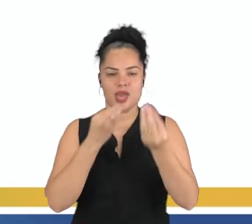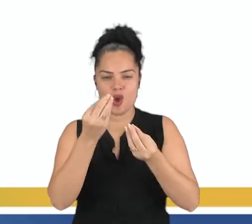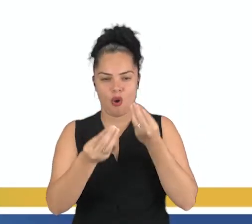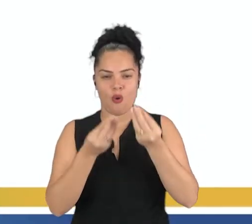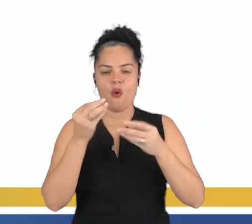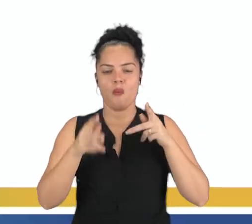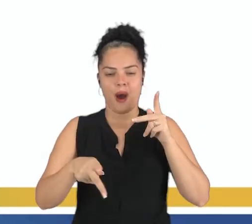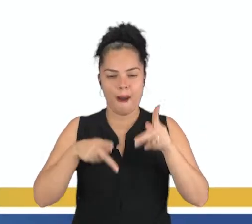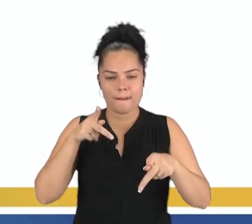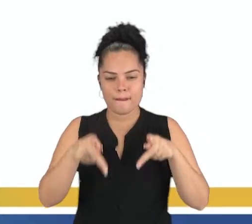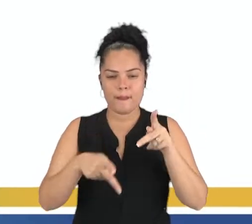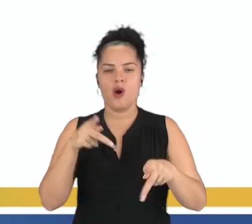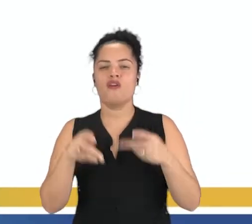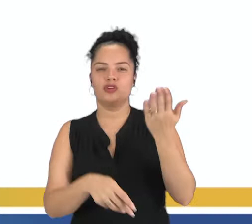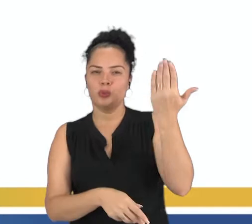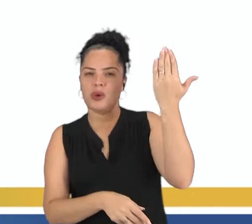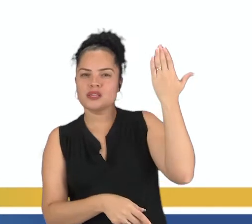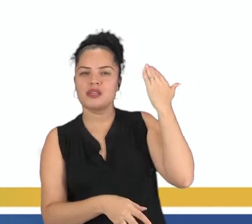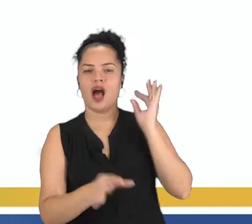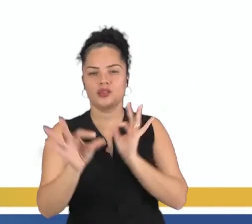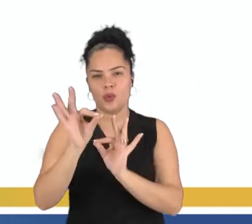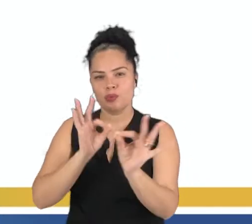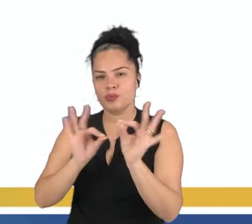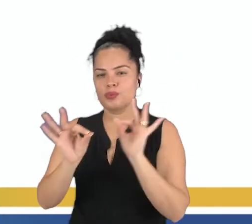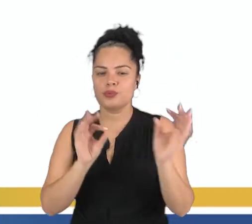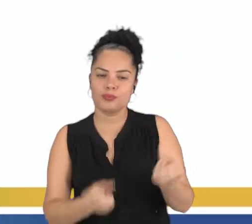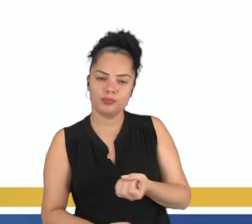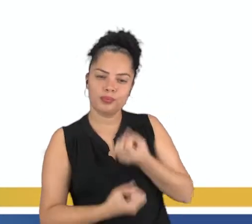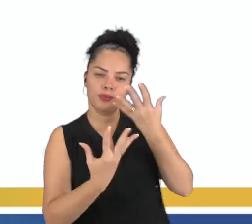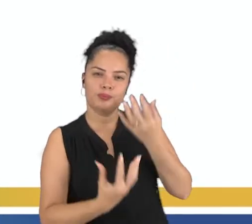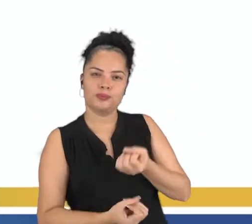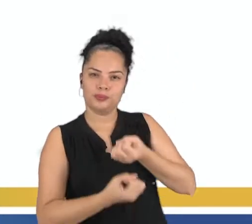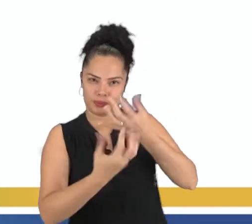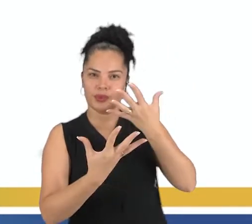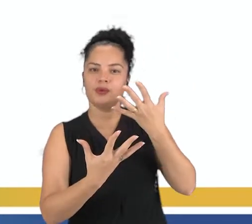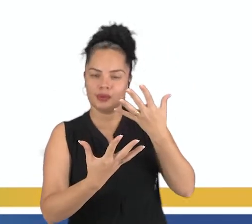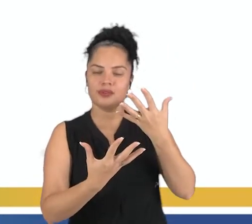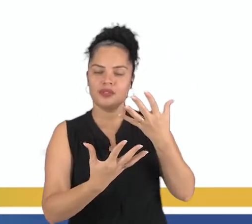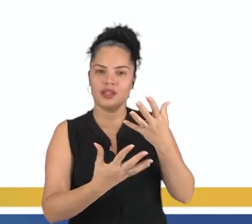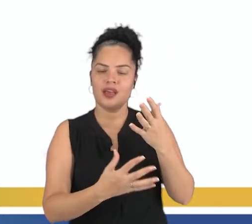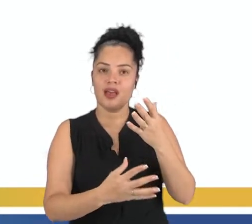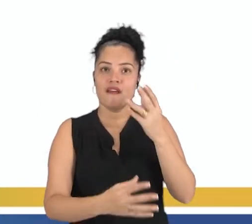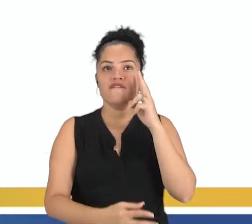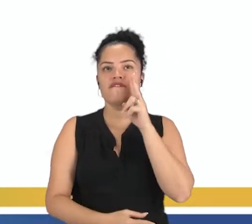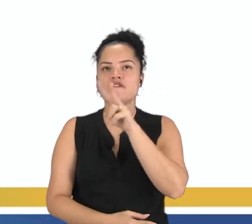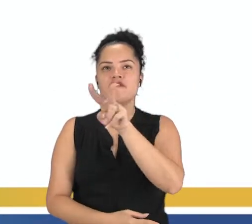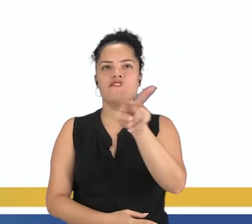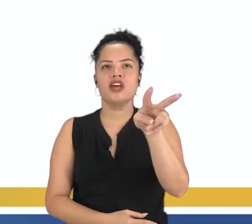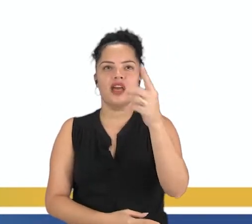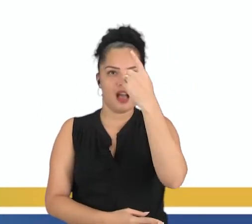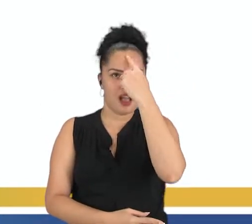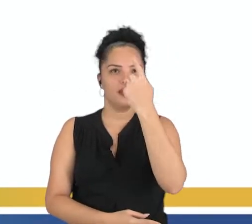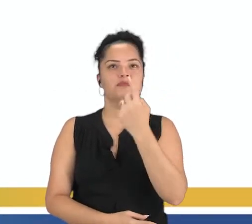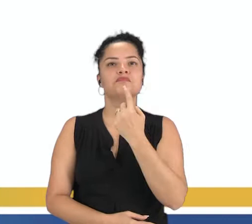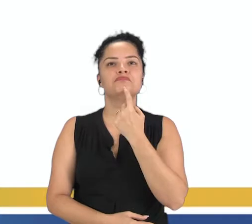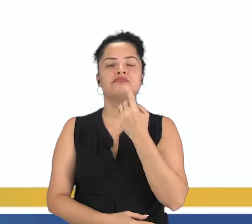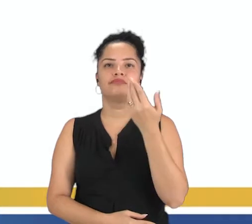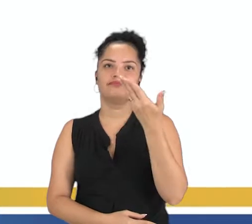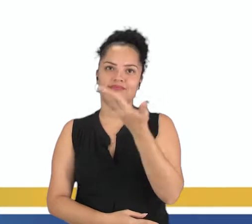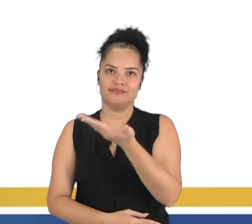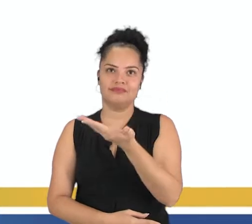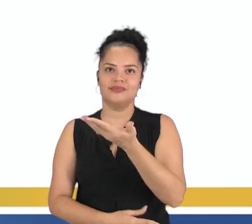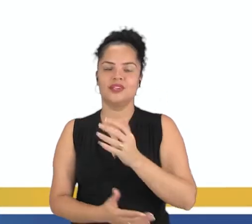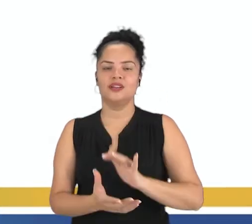povos primitivos se organizavam, se manifestavam. E nós temos aqui, observe nesse slide, uma imagem